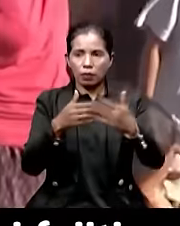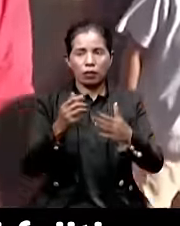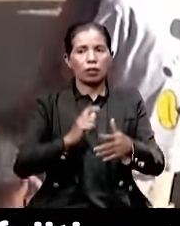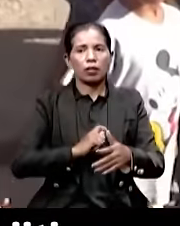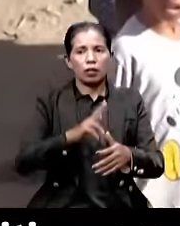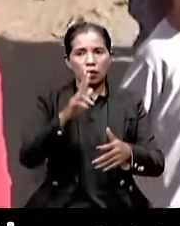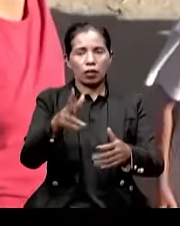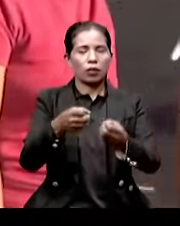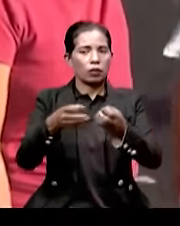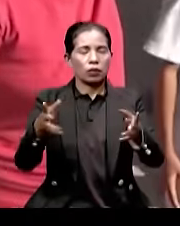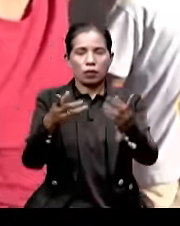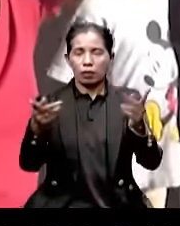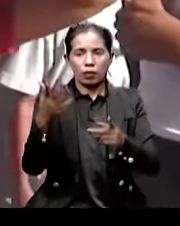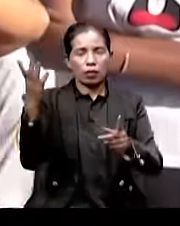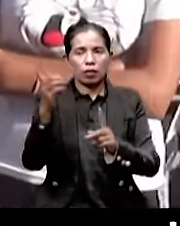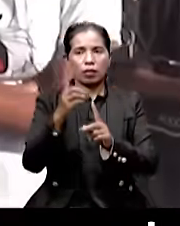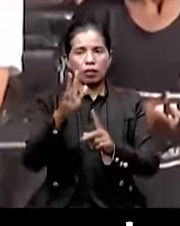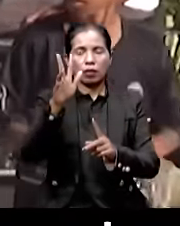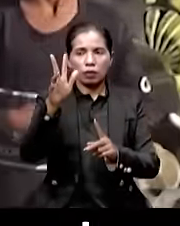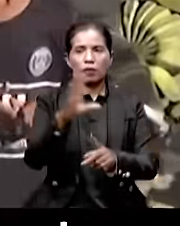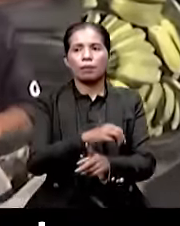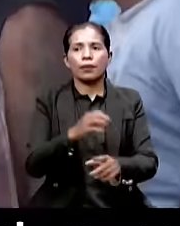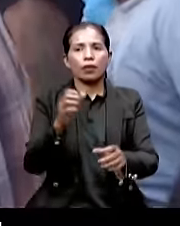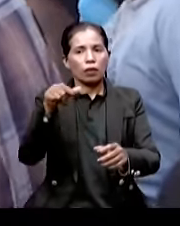tolu atau mamuk fatin referi i loron tolu nilaran